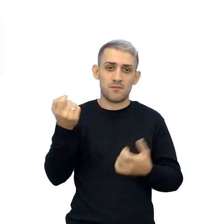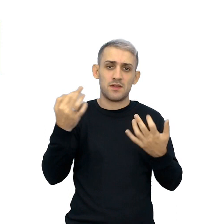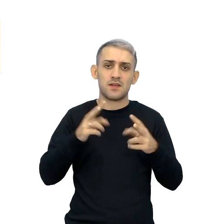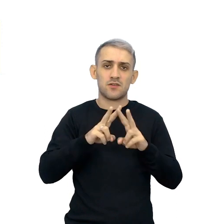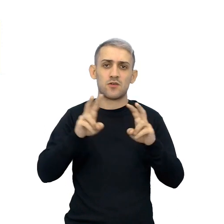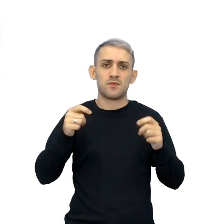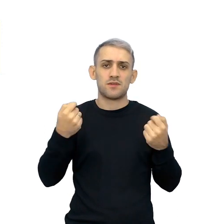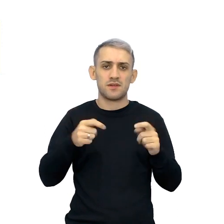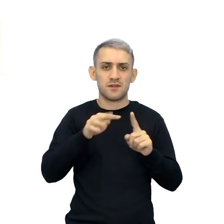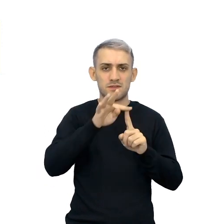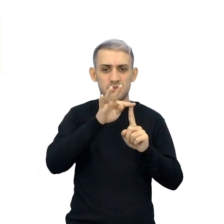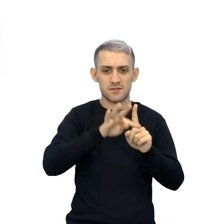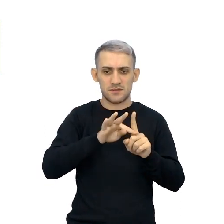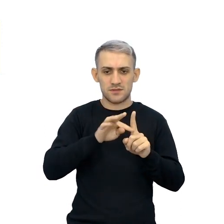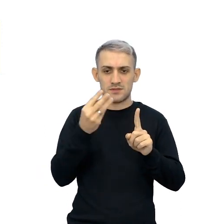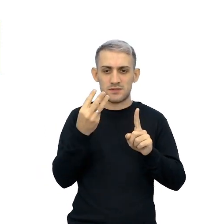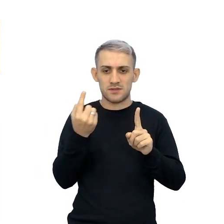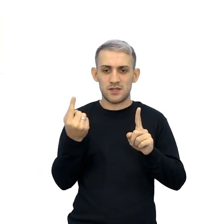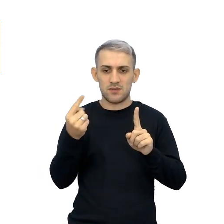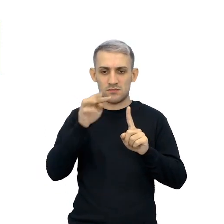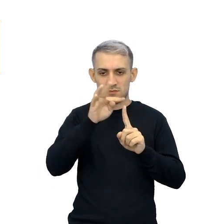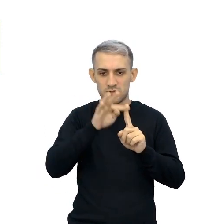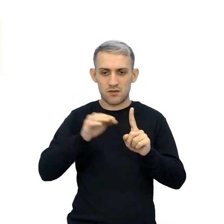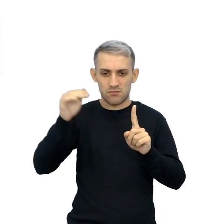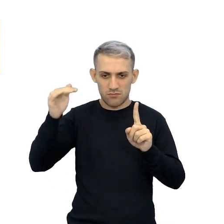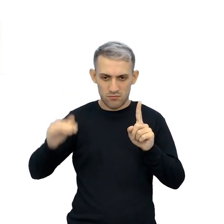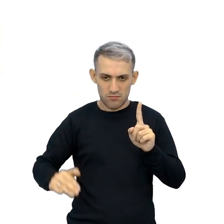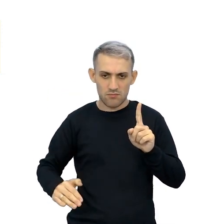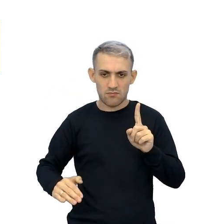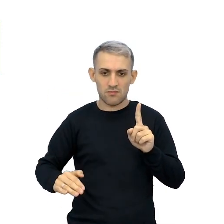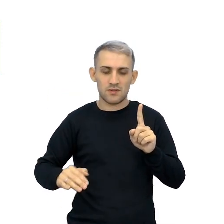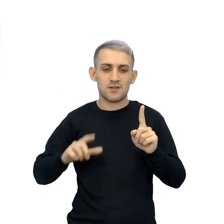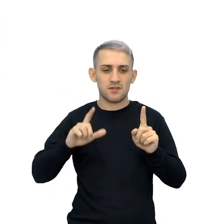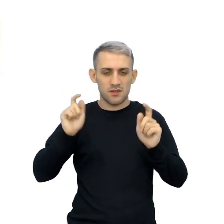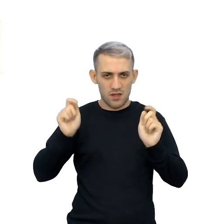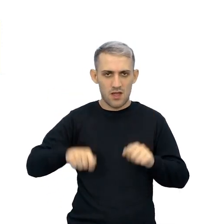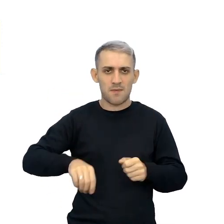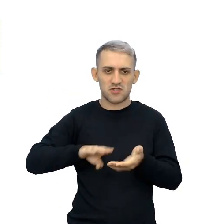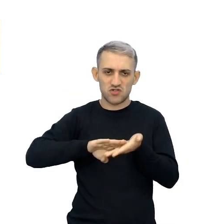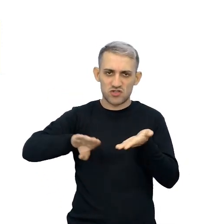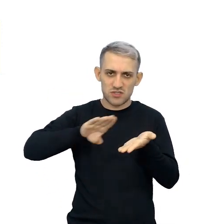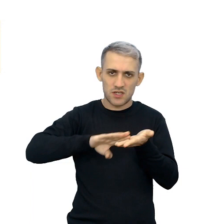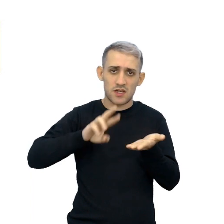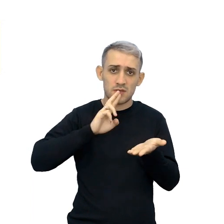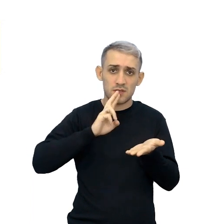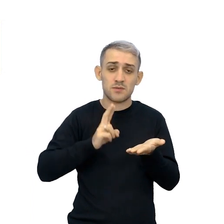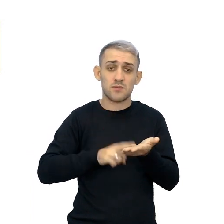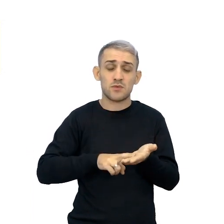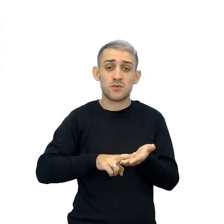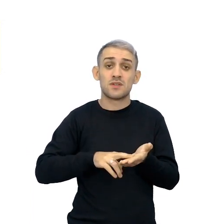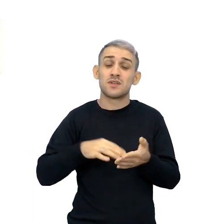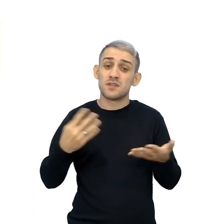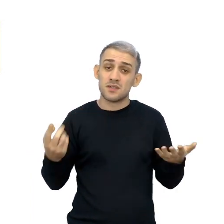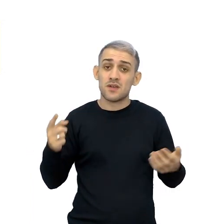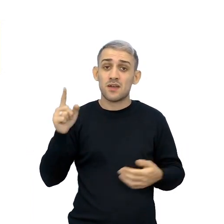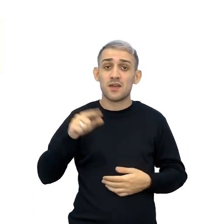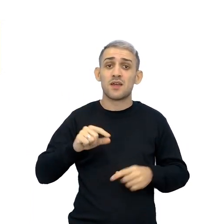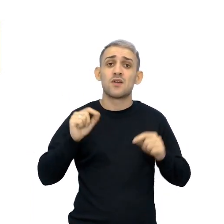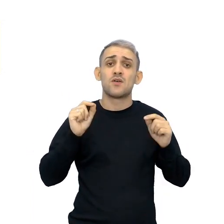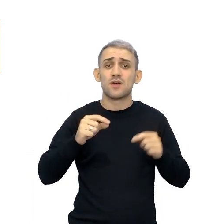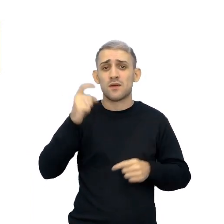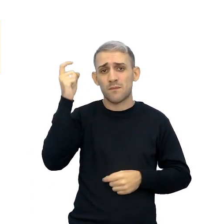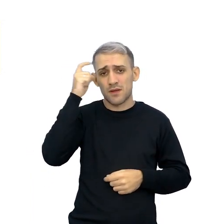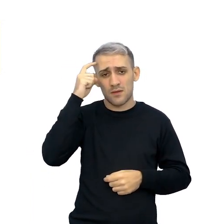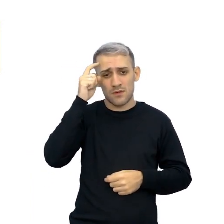então a gente já poderia eliminar alguma atividade, algumas respostas aí, e isso, o